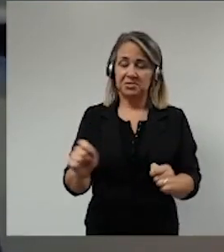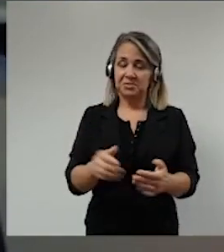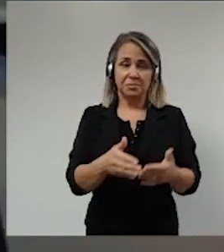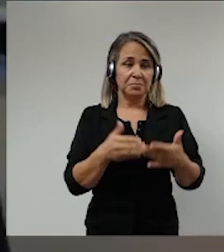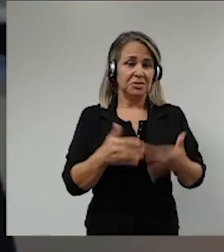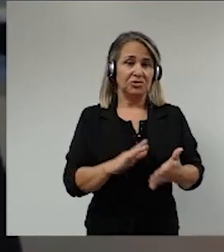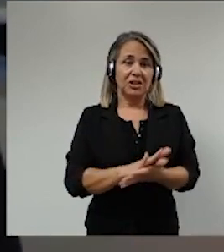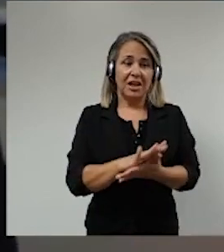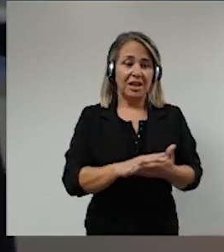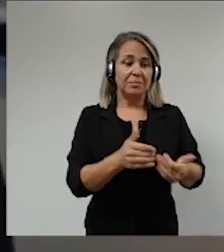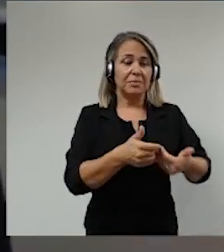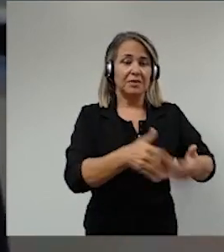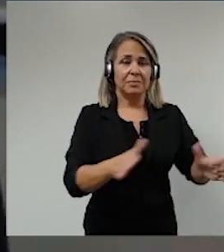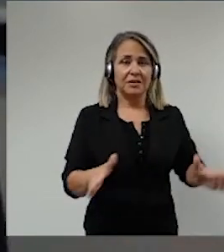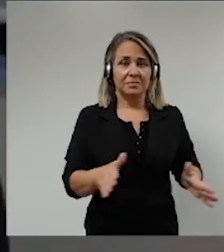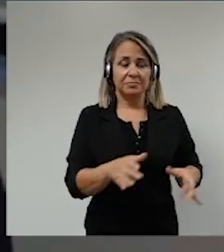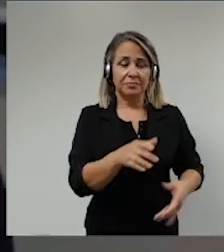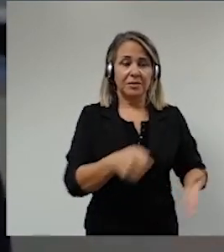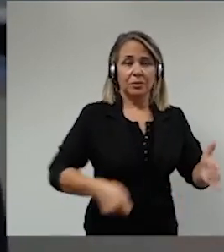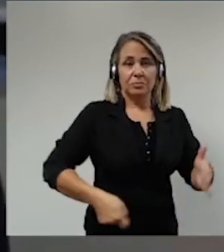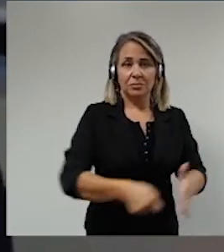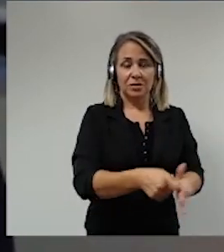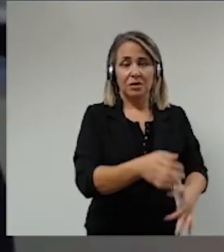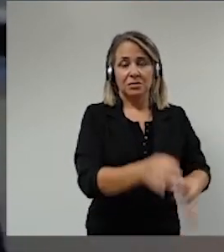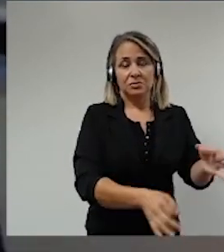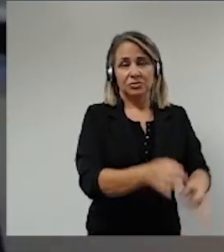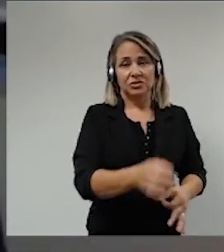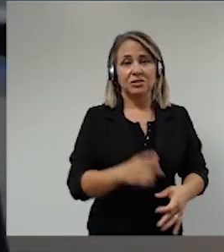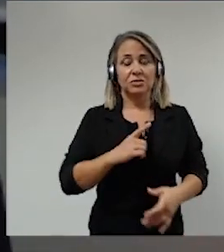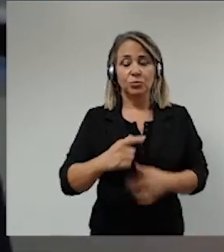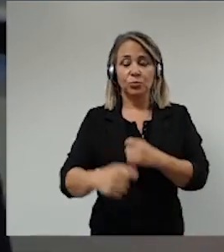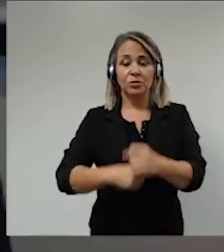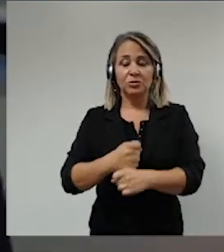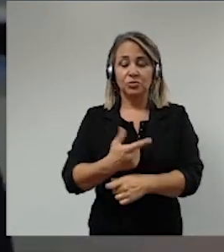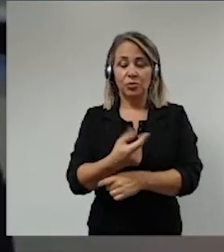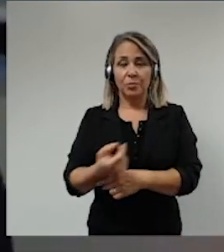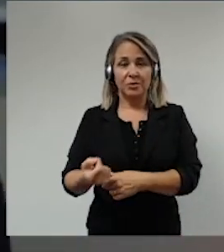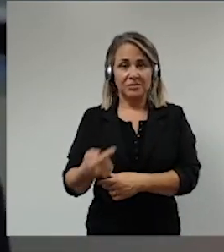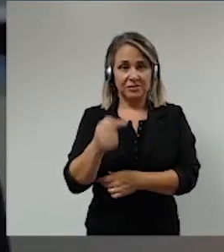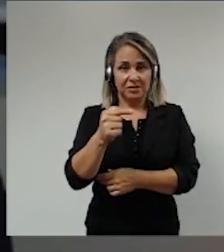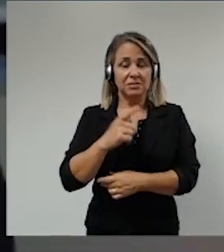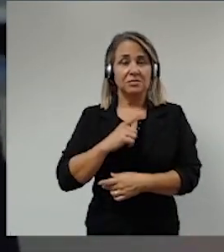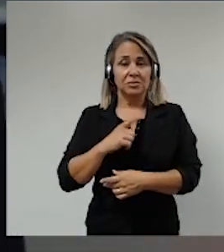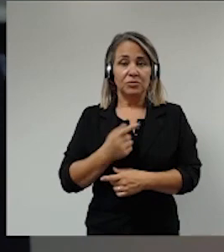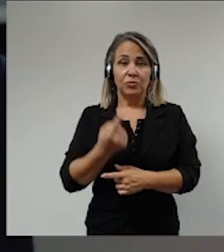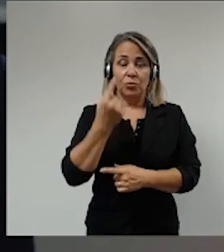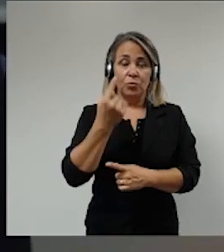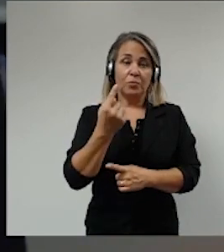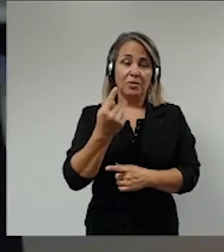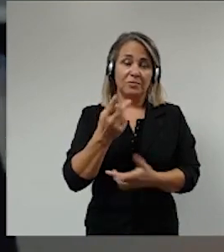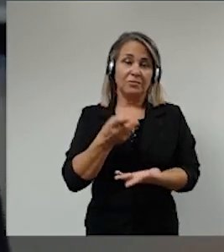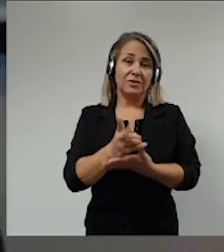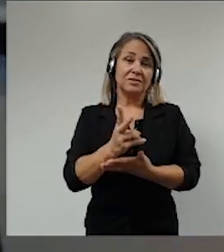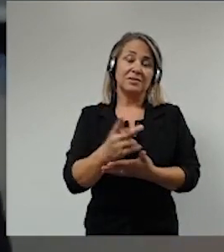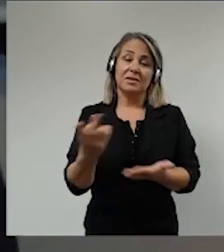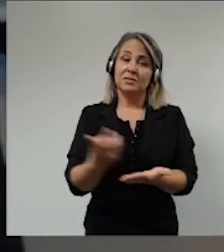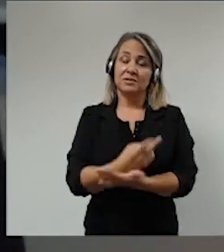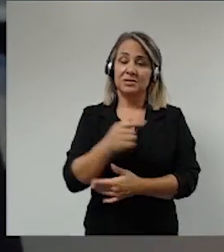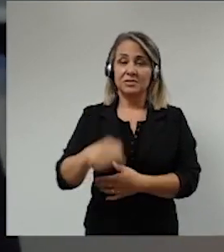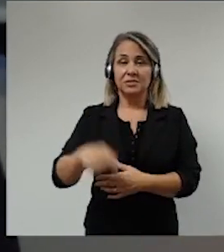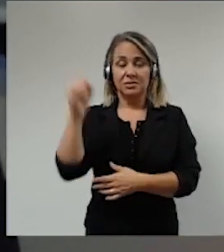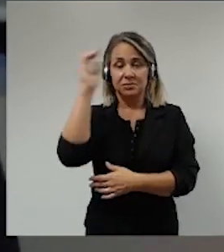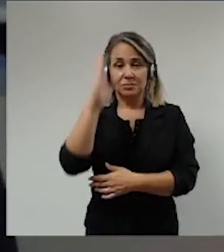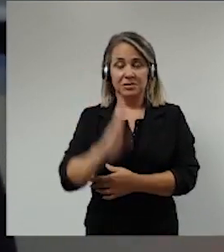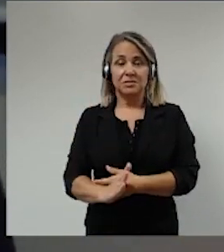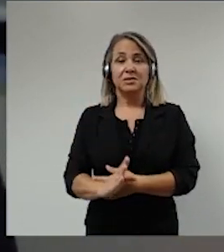licença compulsória. Em 2007, tivemos o único caso em que até hoje foi necessária essa concessão de licença compulsória no Brasil,